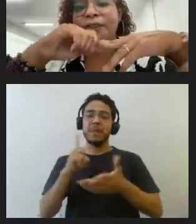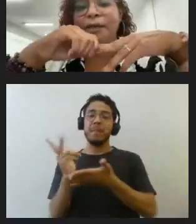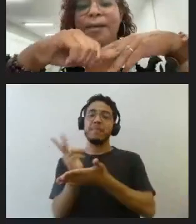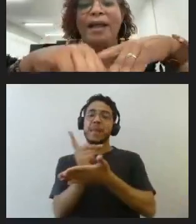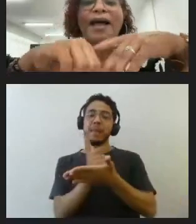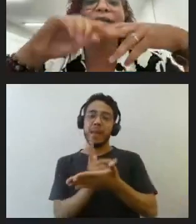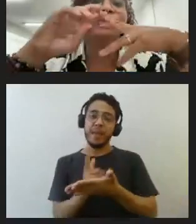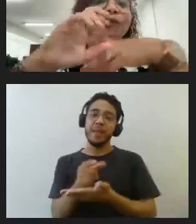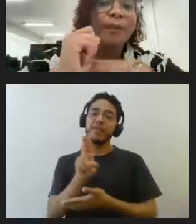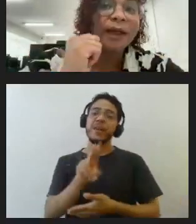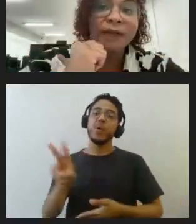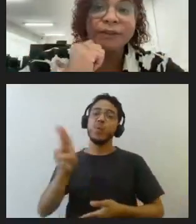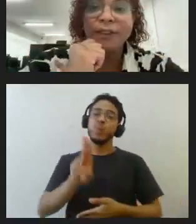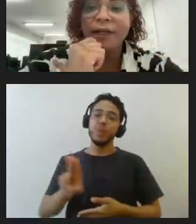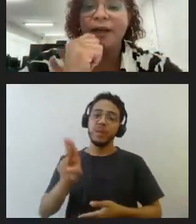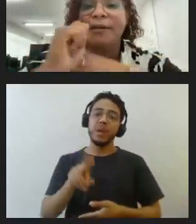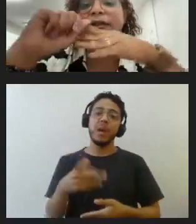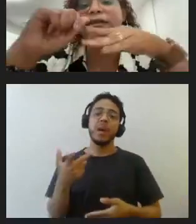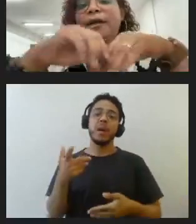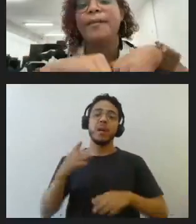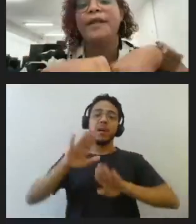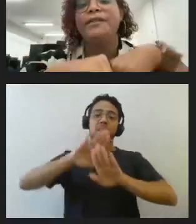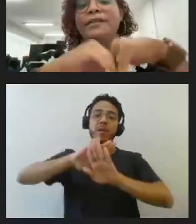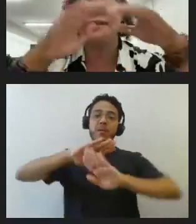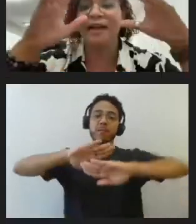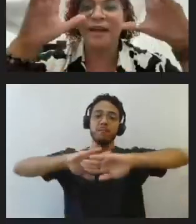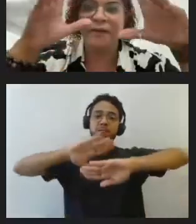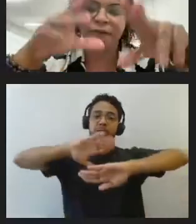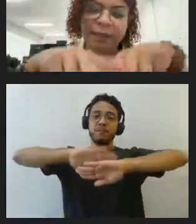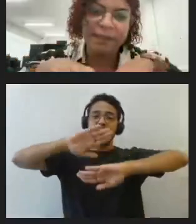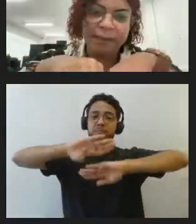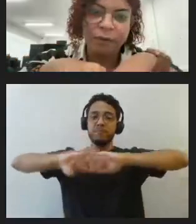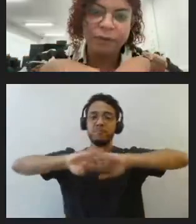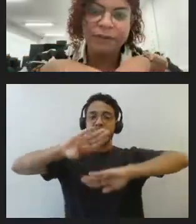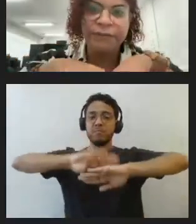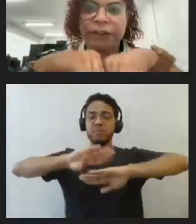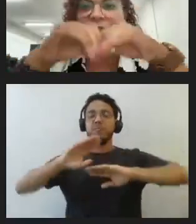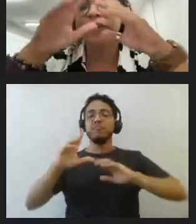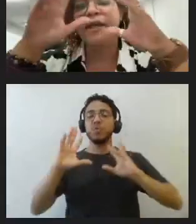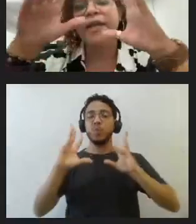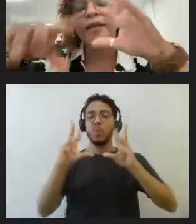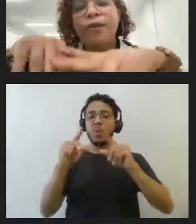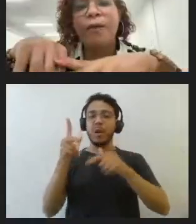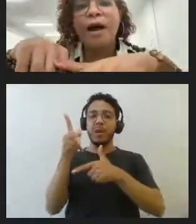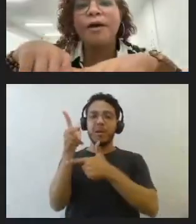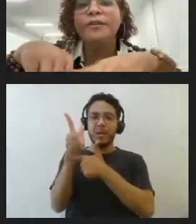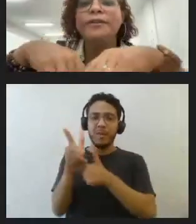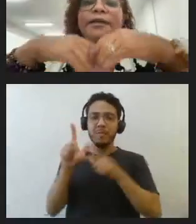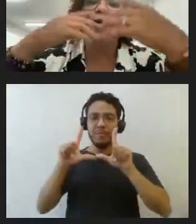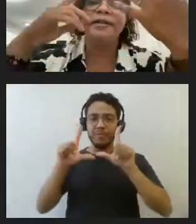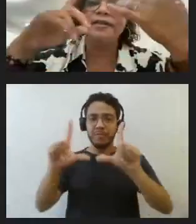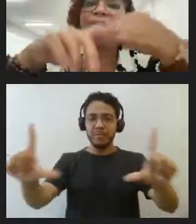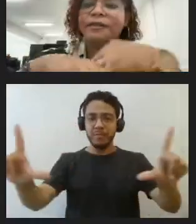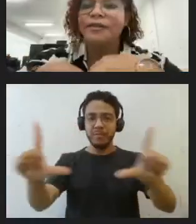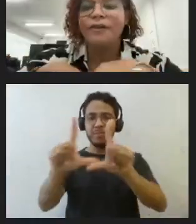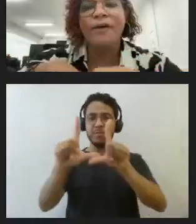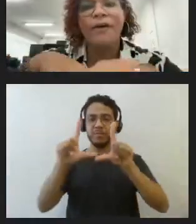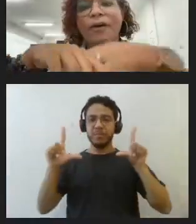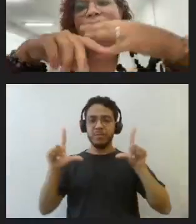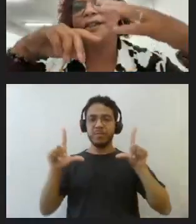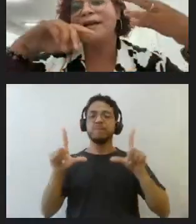ser trabalhadas, os planos de câmera, eles descrevem toda nessa coluna de vídeo, e o áudio, as